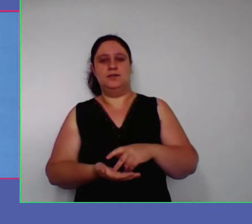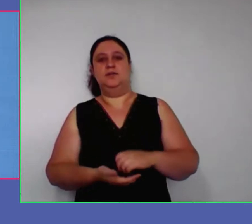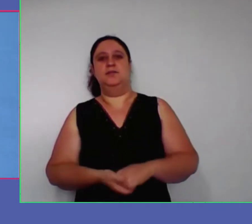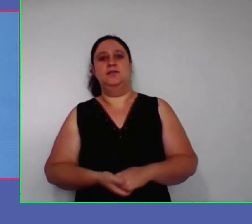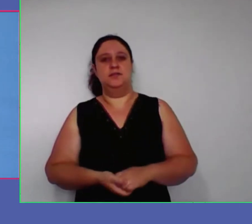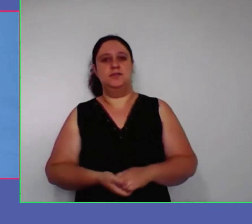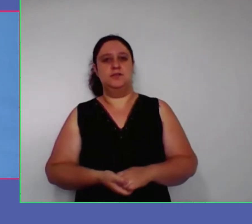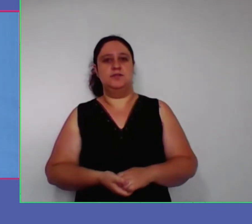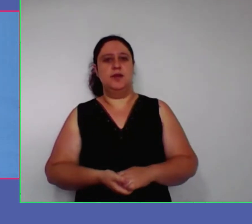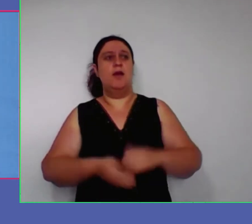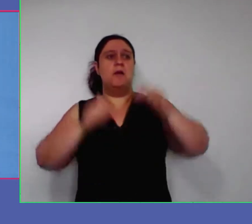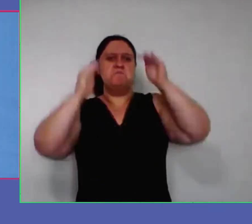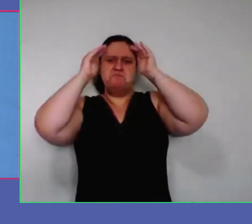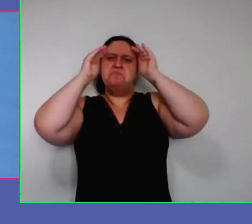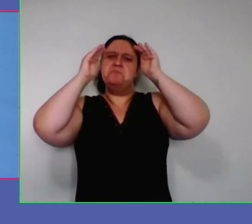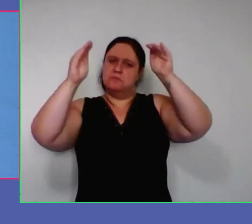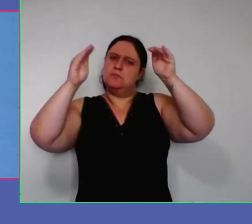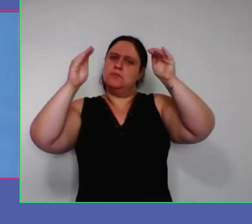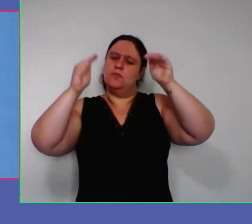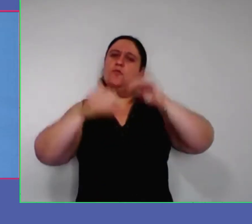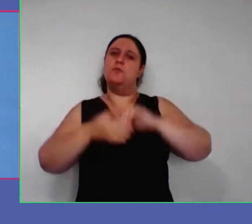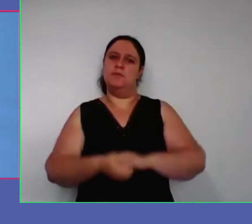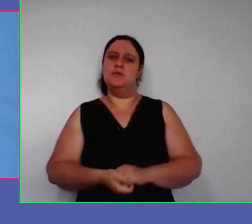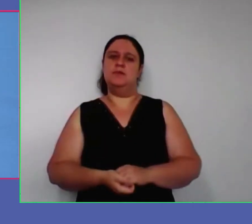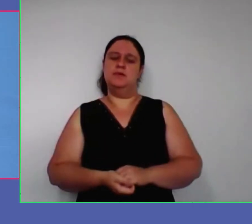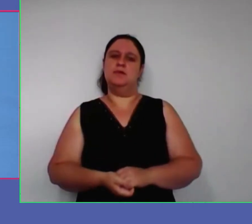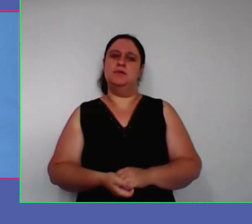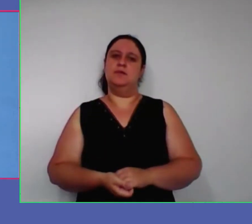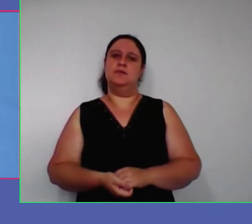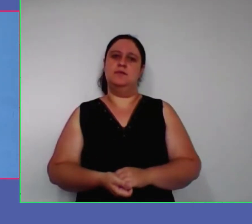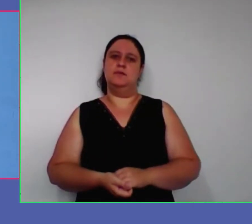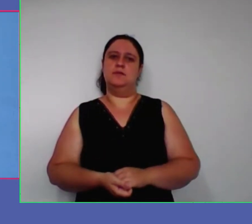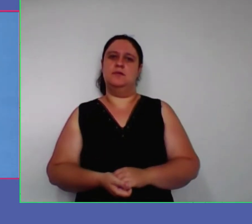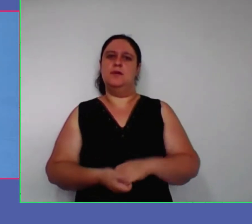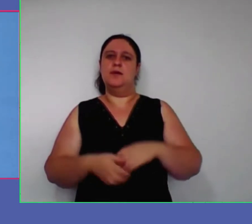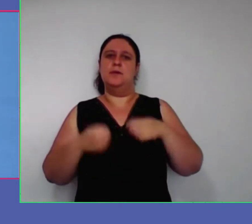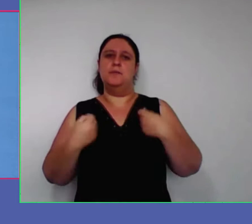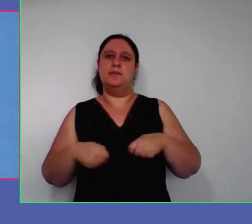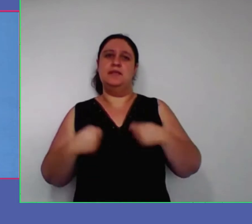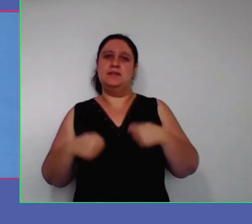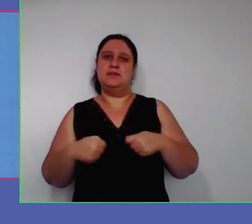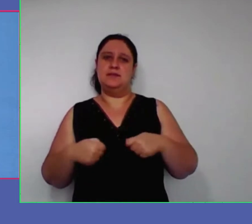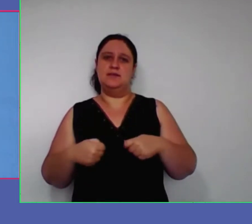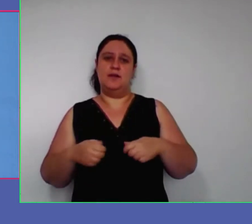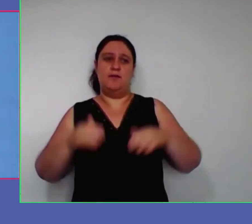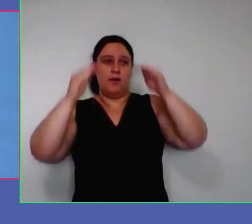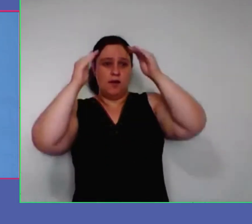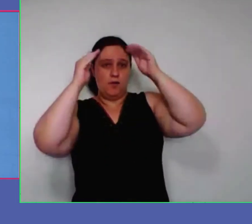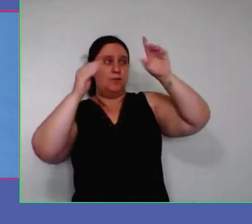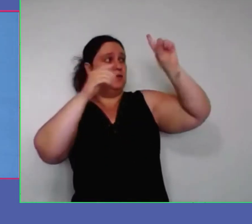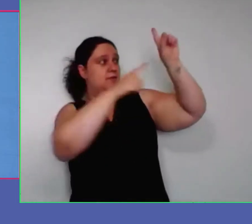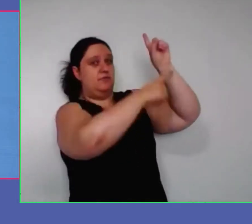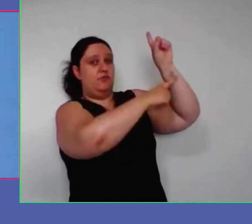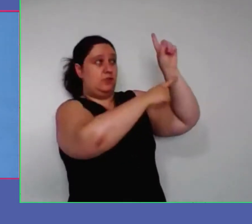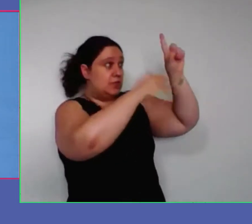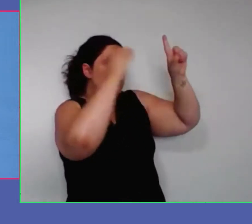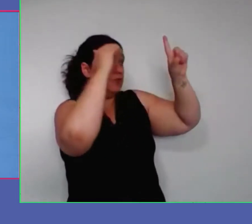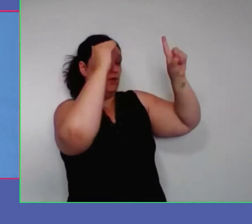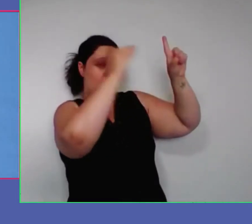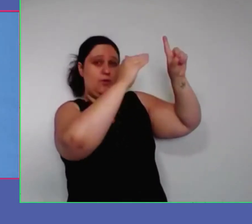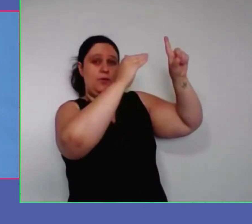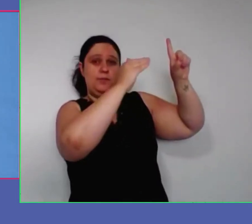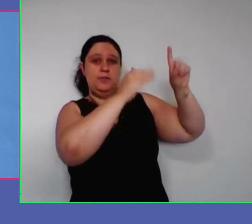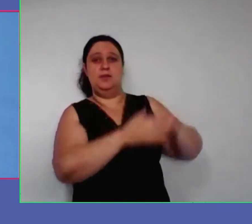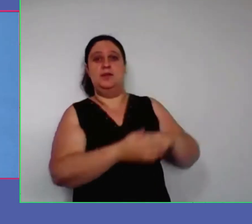ordens, né? Ele precisava cumprir a determinação de Deus Pai. Deus Pai queria que Jesus, como